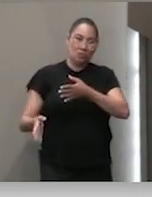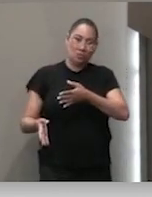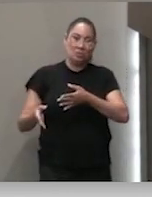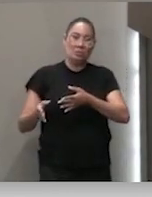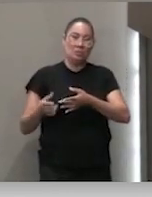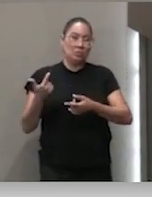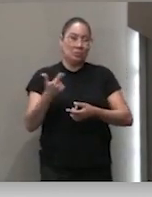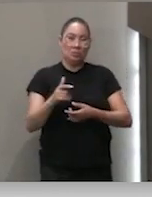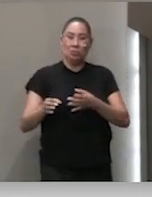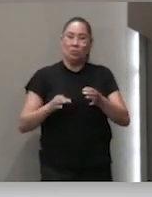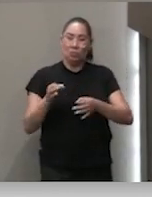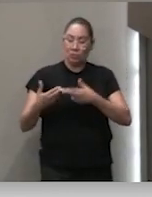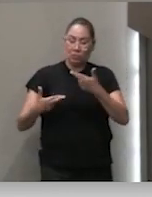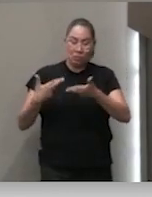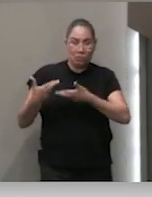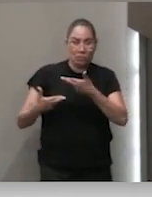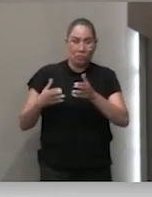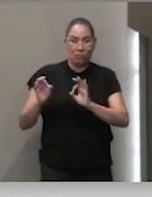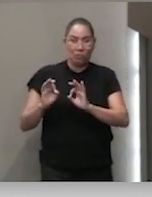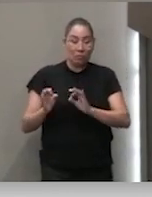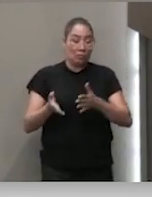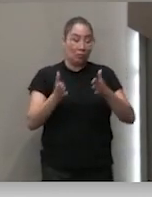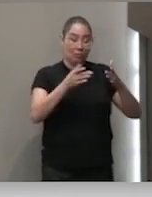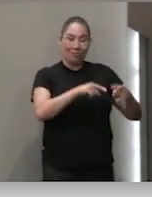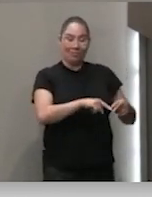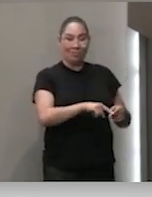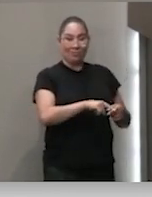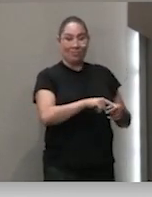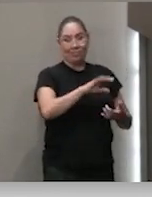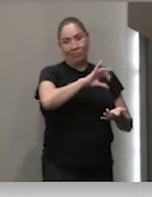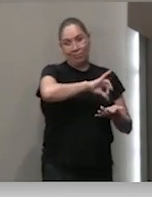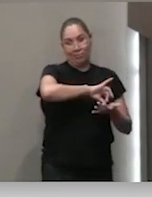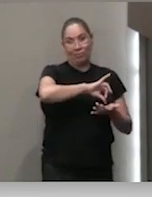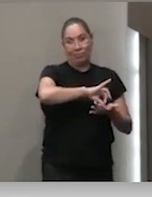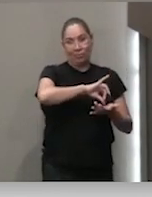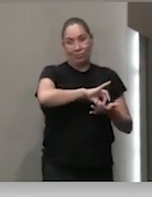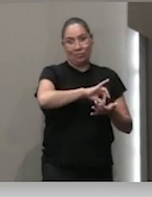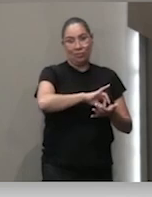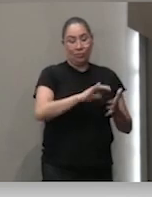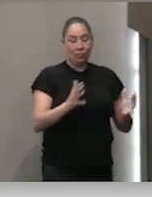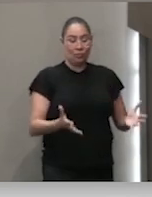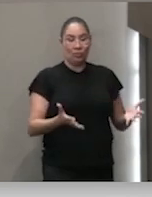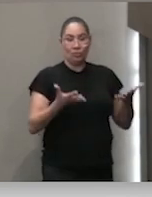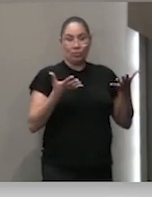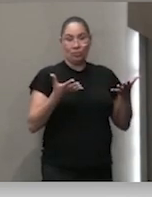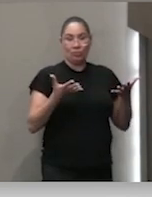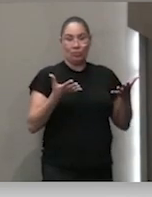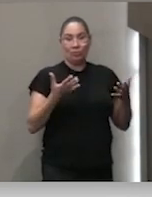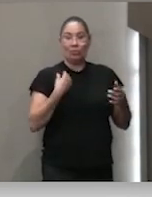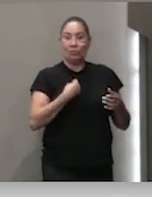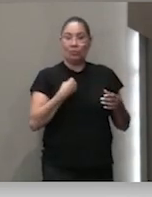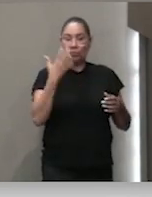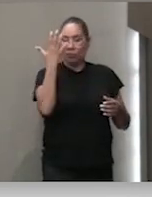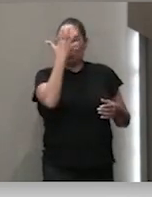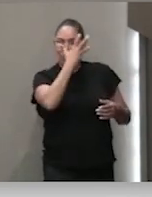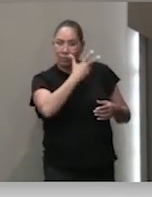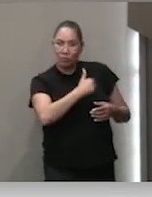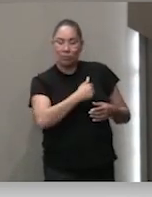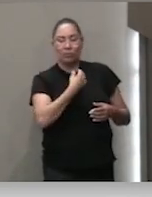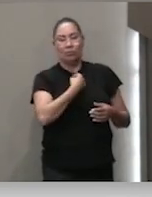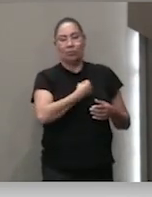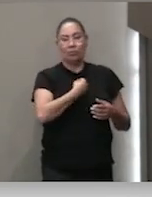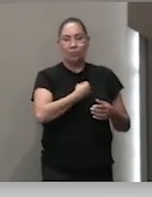muitas vezes o centro, né, por parte do Executivo Municipal, continua sendo embelezado,